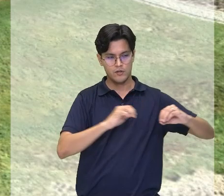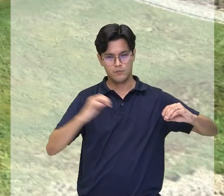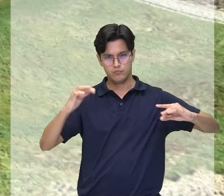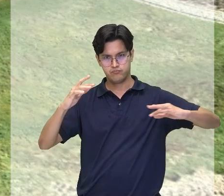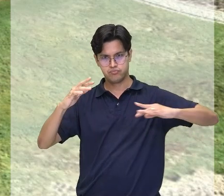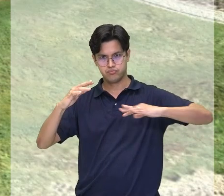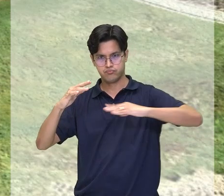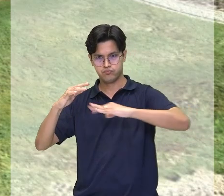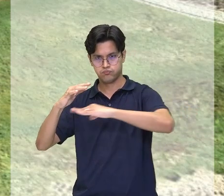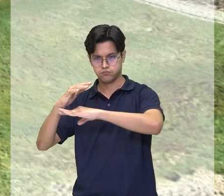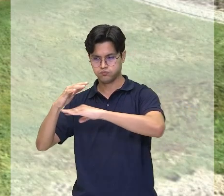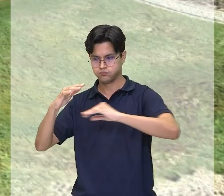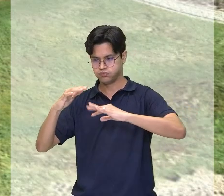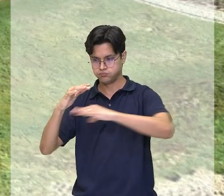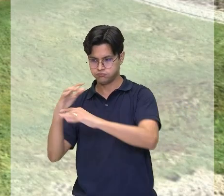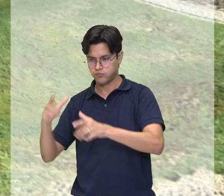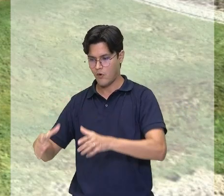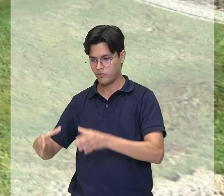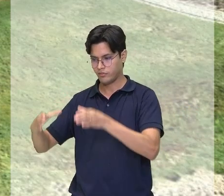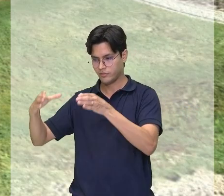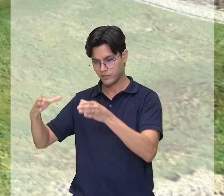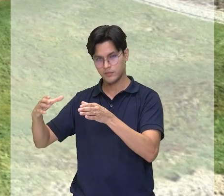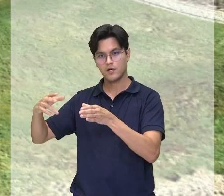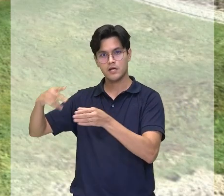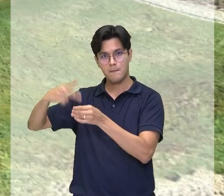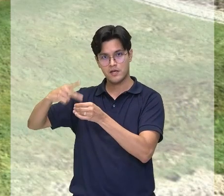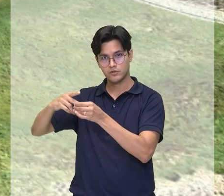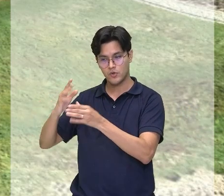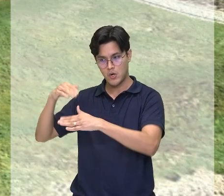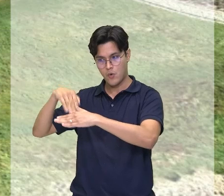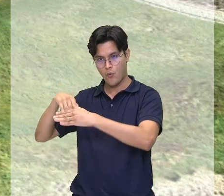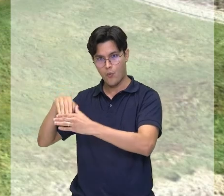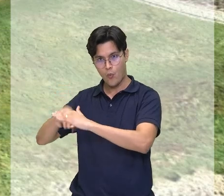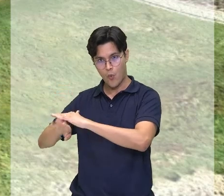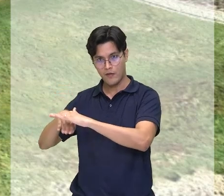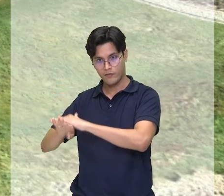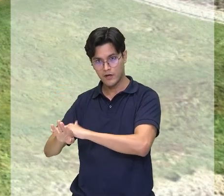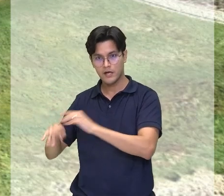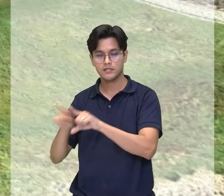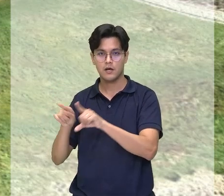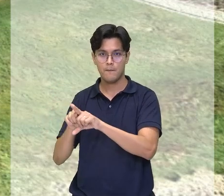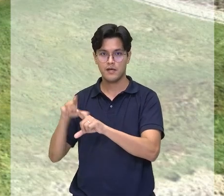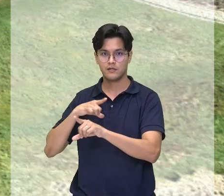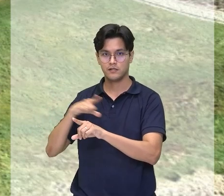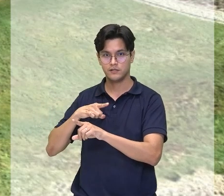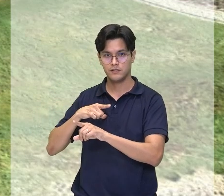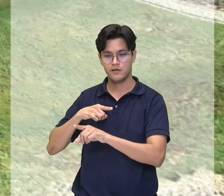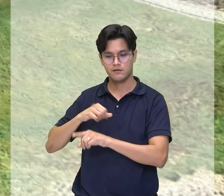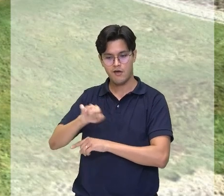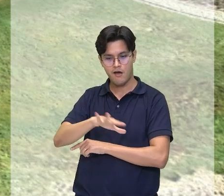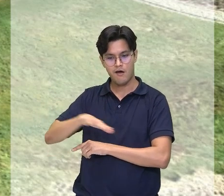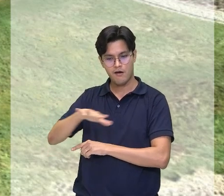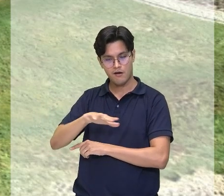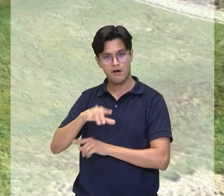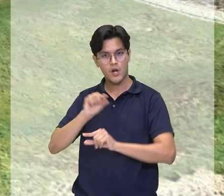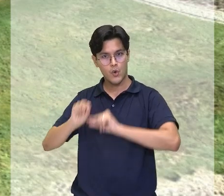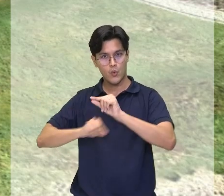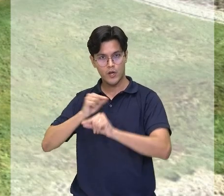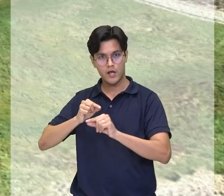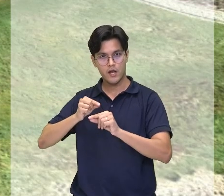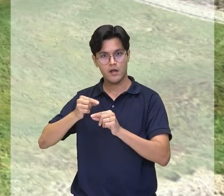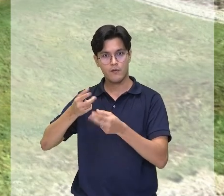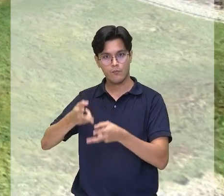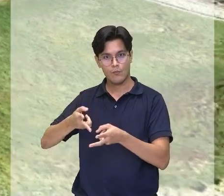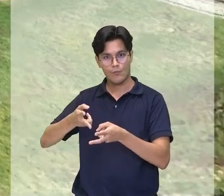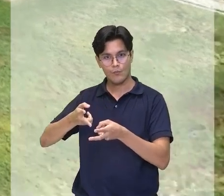nós temos aí a parte de refinaria do petróleo. Então, vamos observar, a professora vai dar aqui um zoom